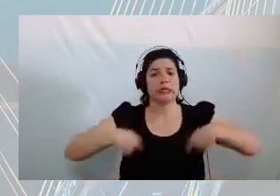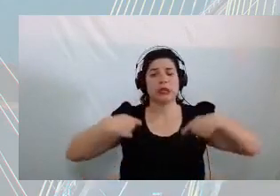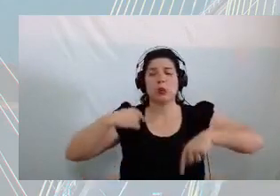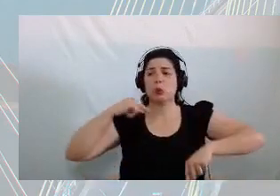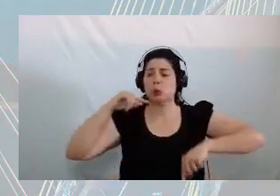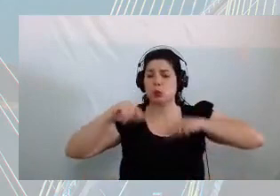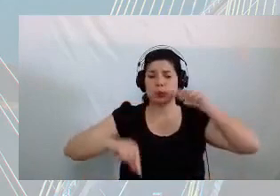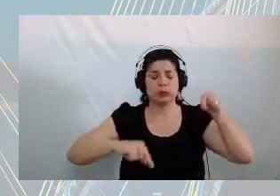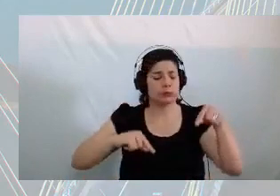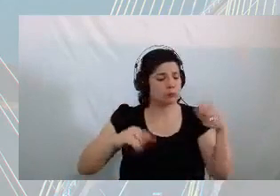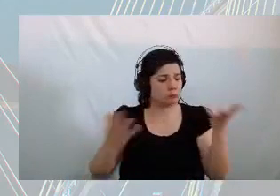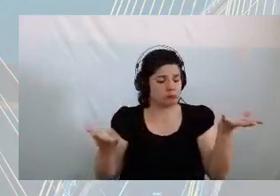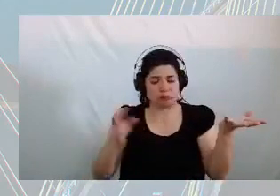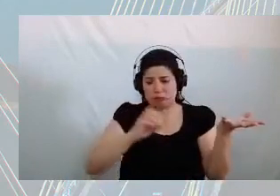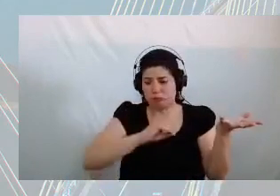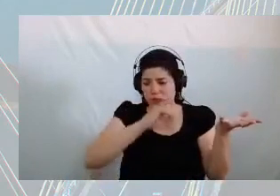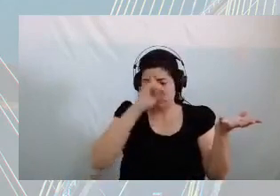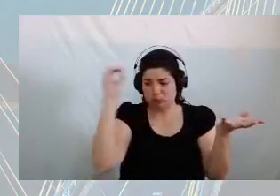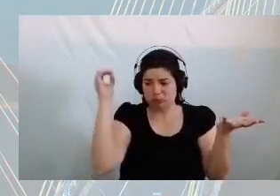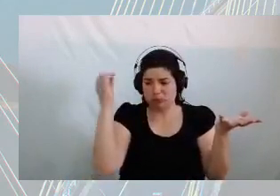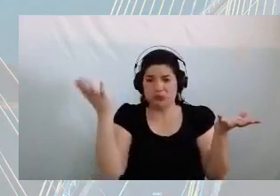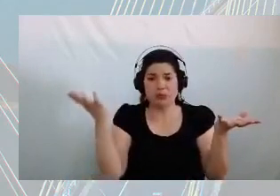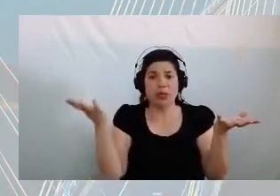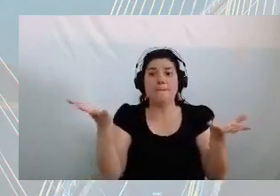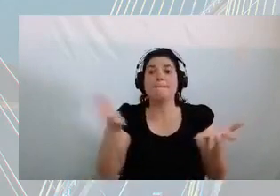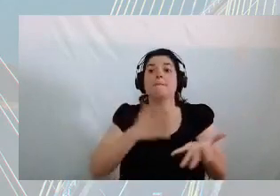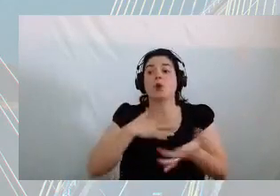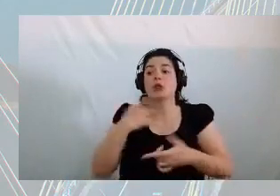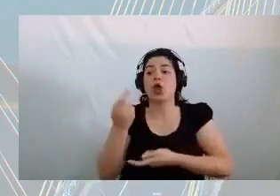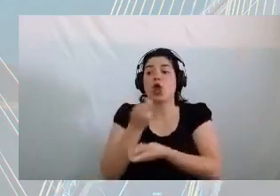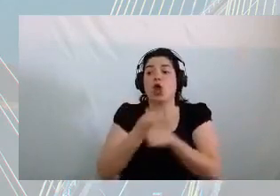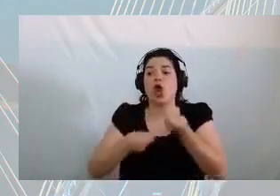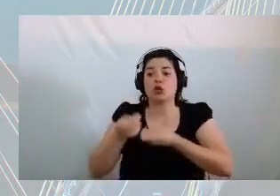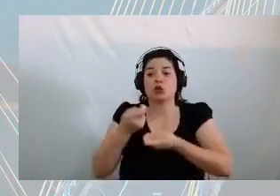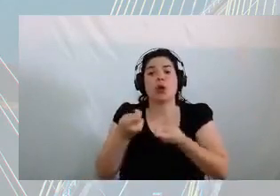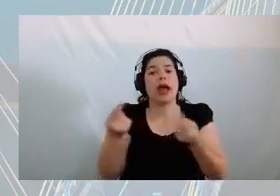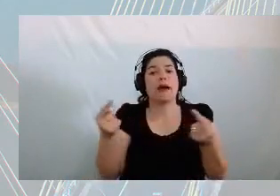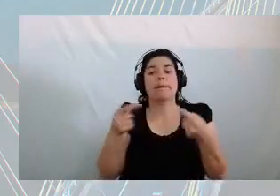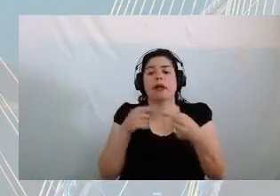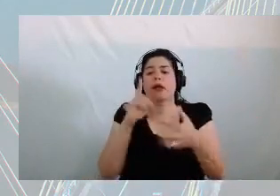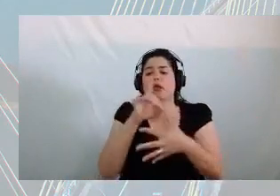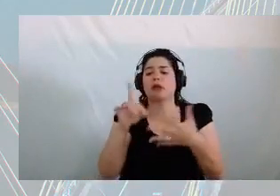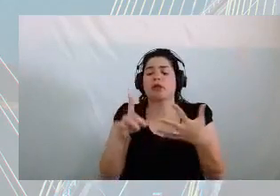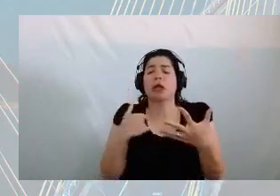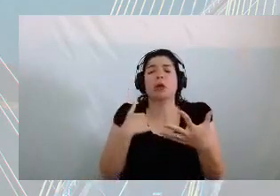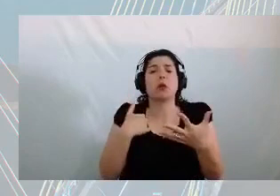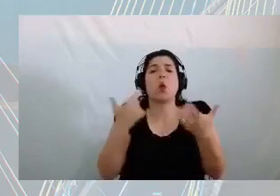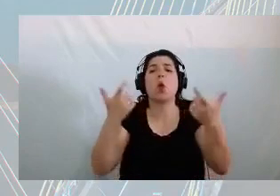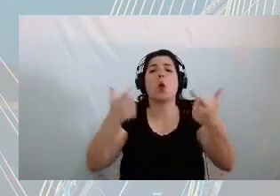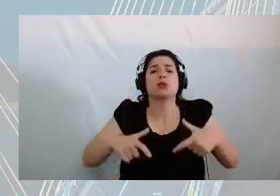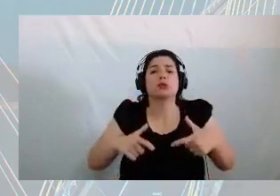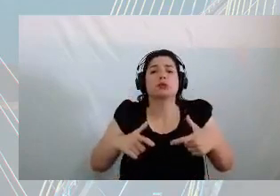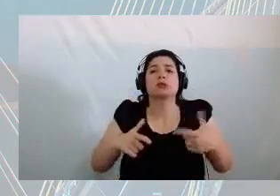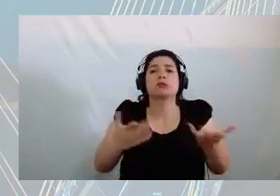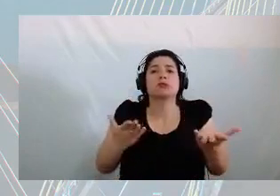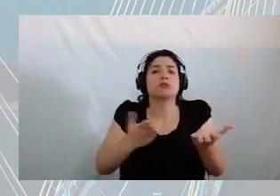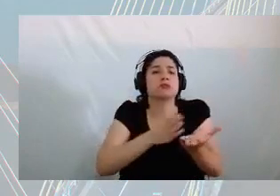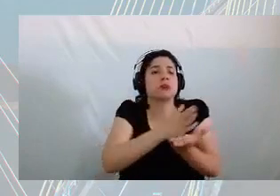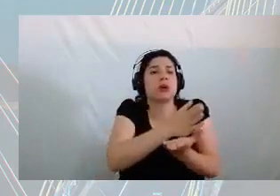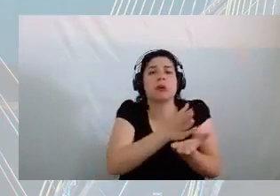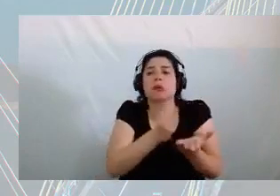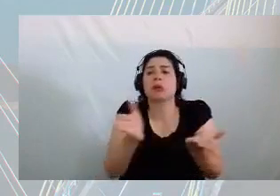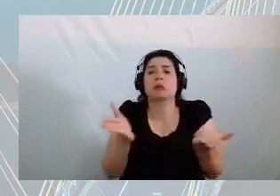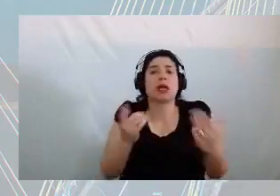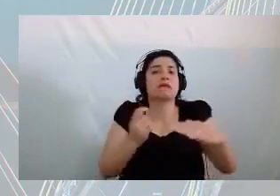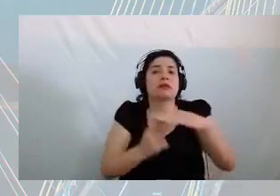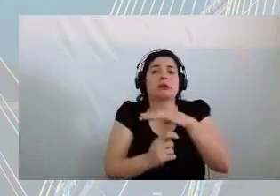não sei o que o meu negócio busca realizar pautado em dado, para onde eu vou? O que eu vou fazer? No que eu vou investir? Teve